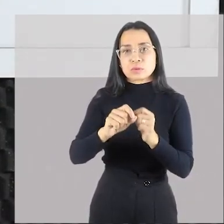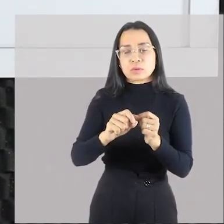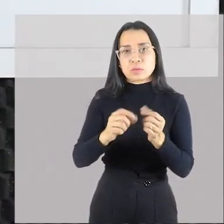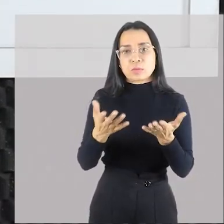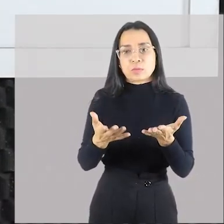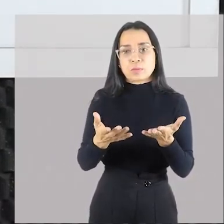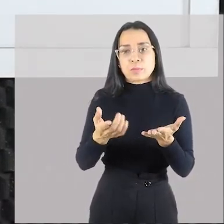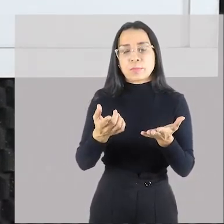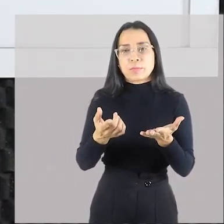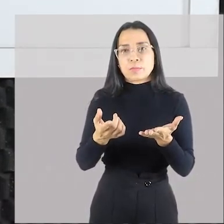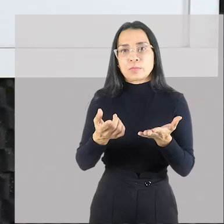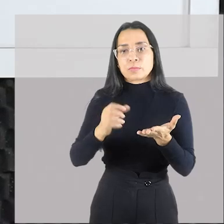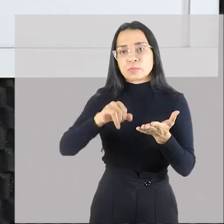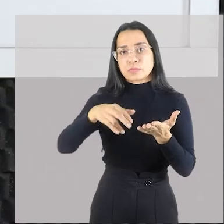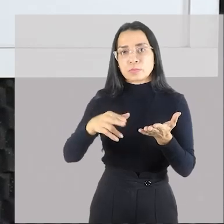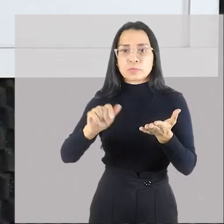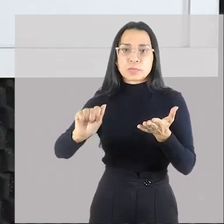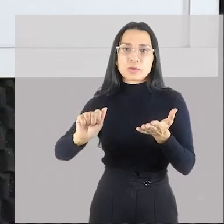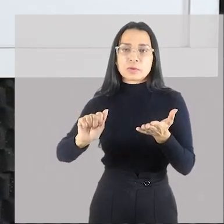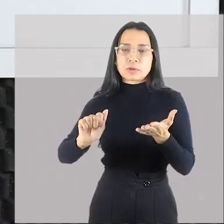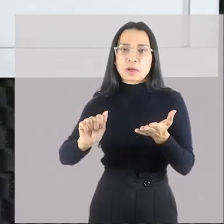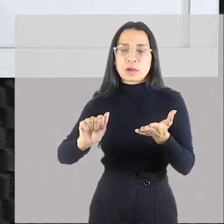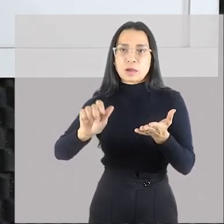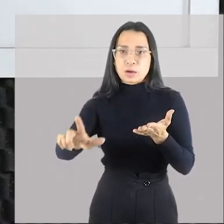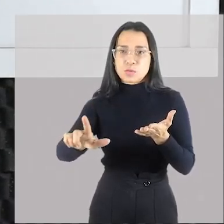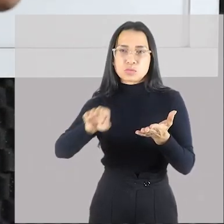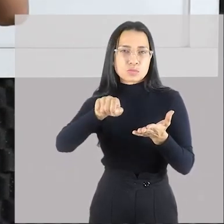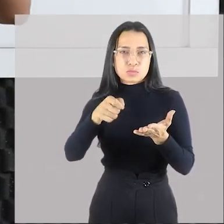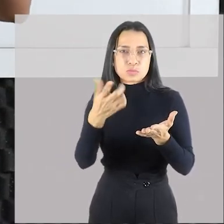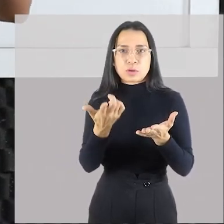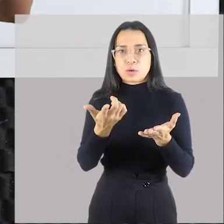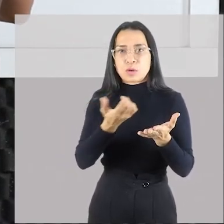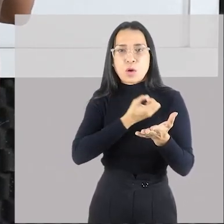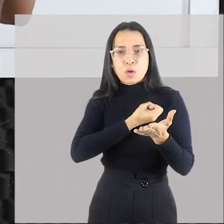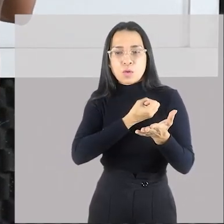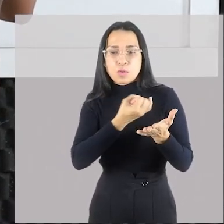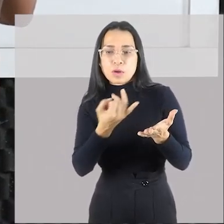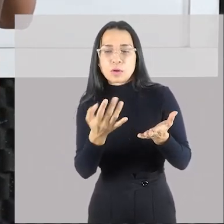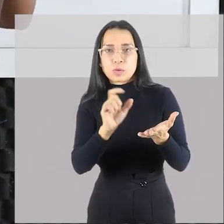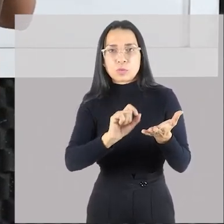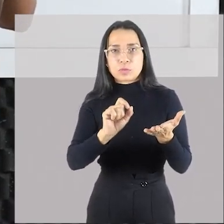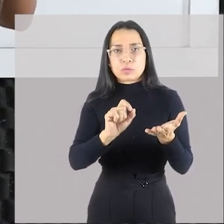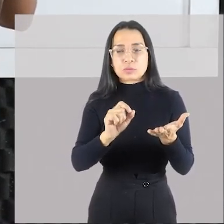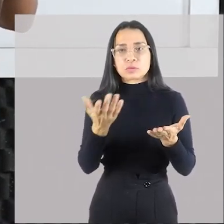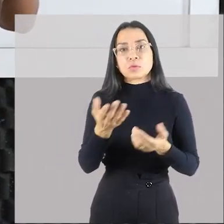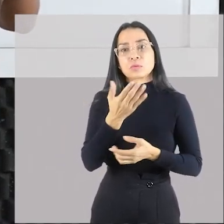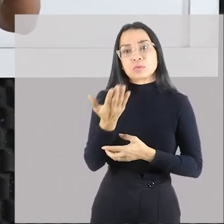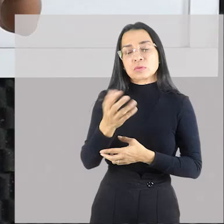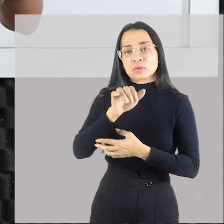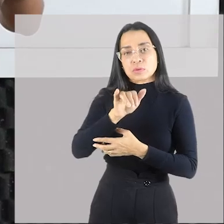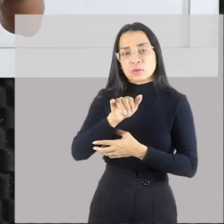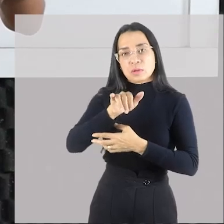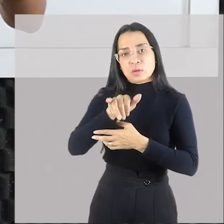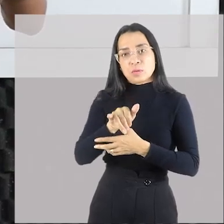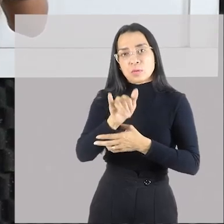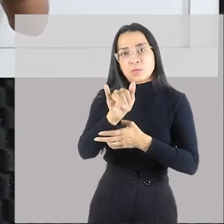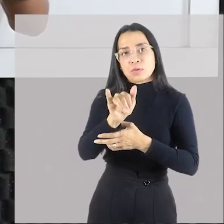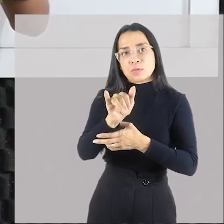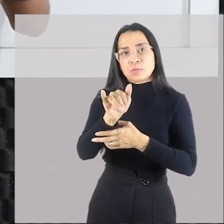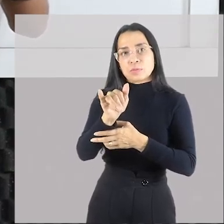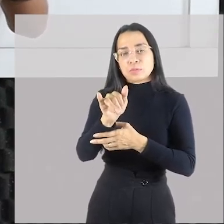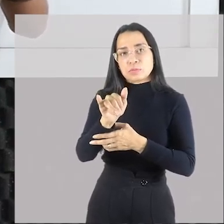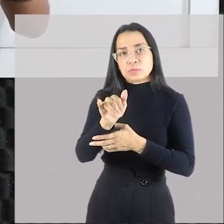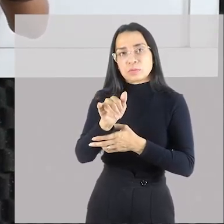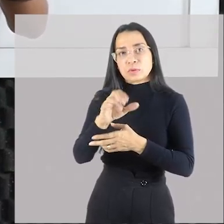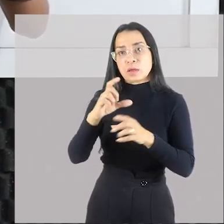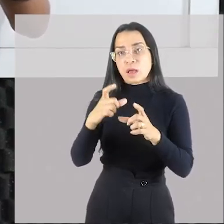mas é. Mas vamos escrever. Quando é que o y é maior do que zero? Ó, meu y vai ser maior